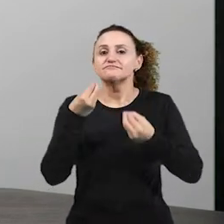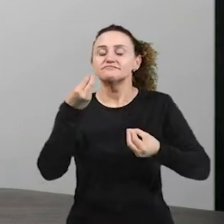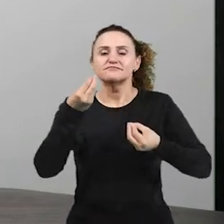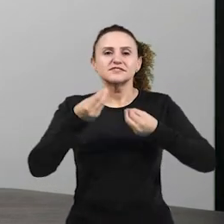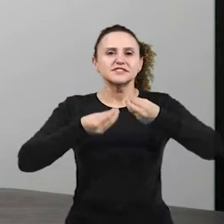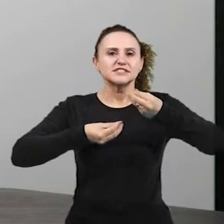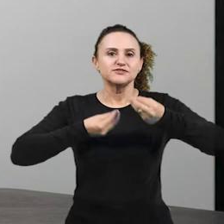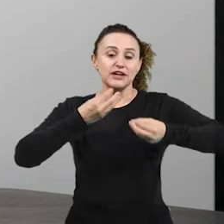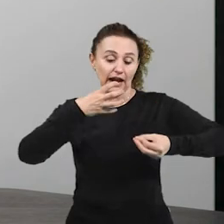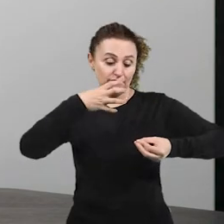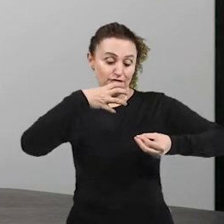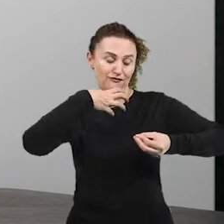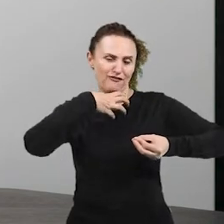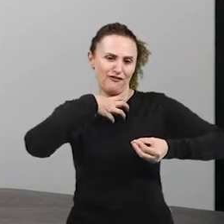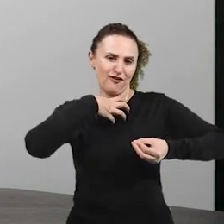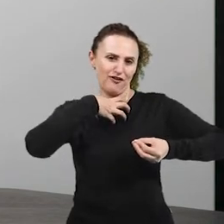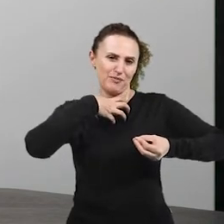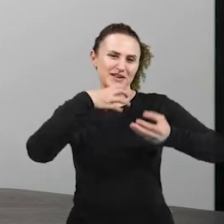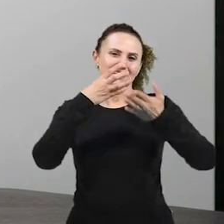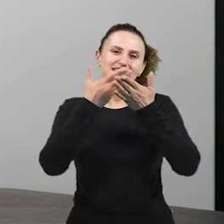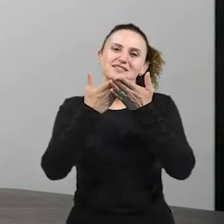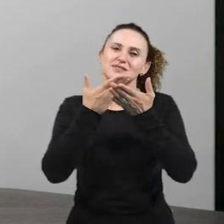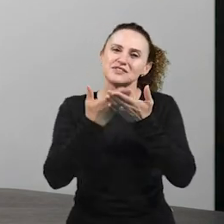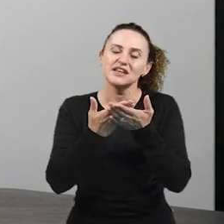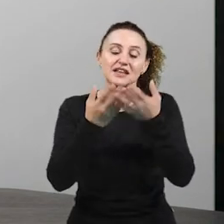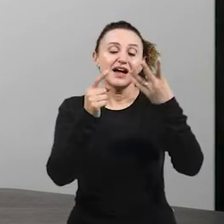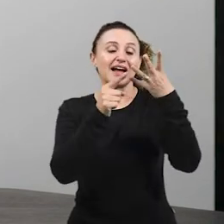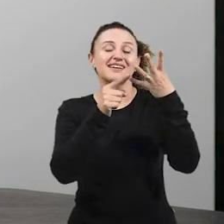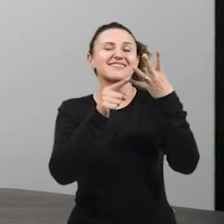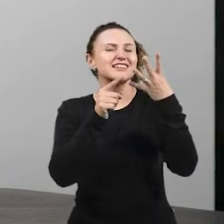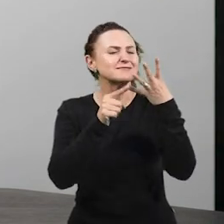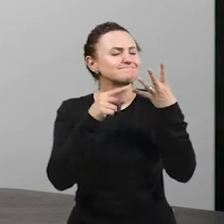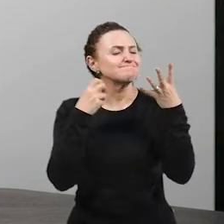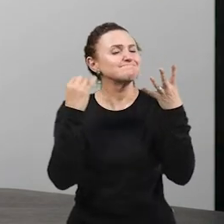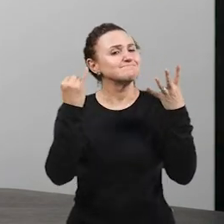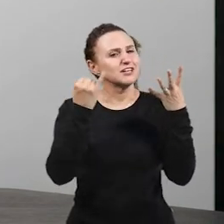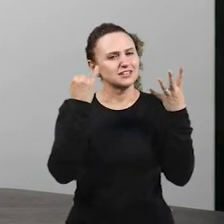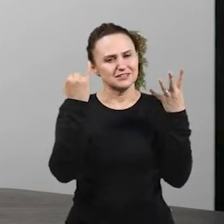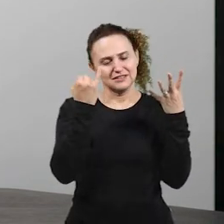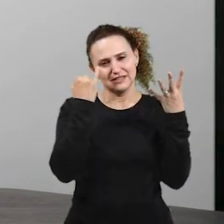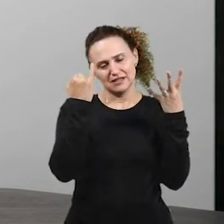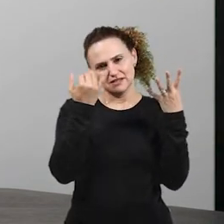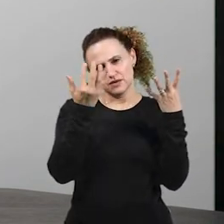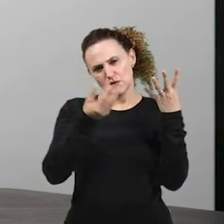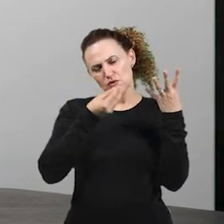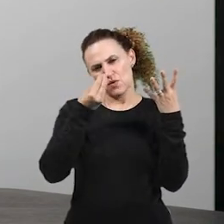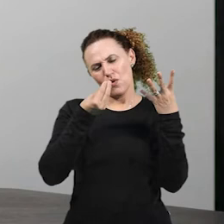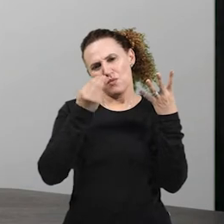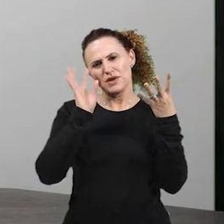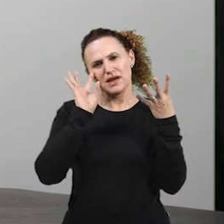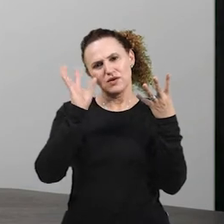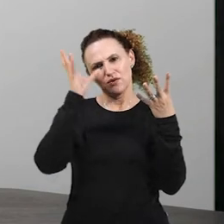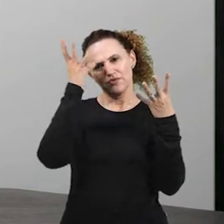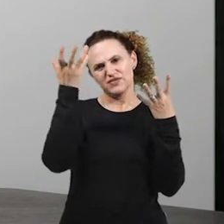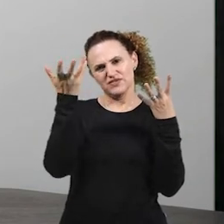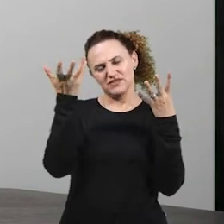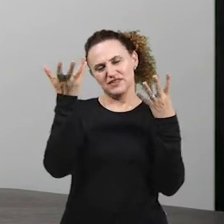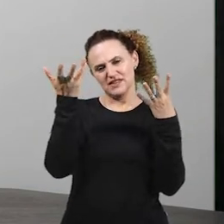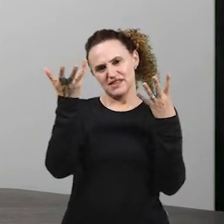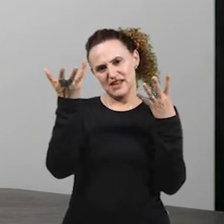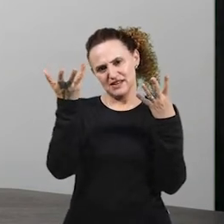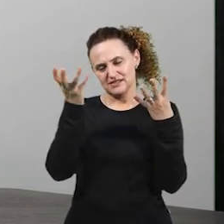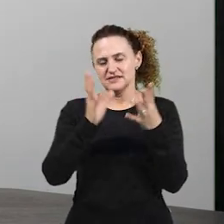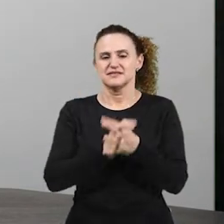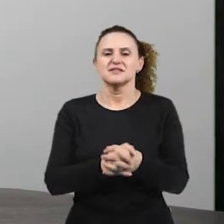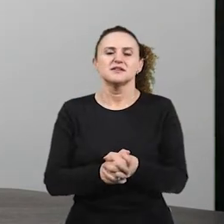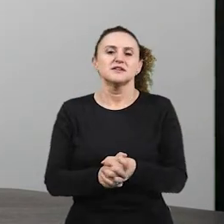palavras então a morfologia ela é importante para vocês entenderem como que ocorrem os processos de formação